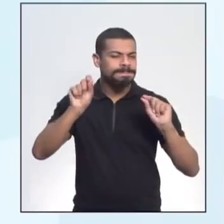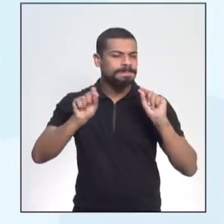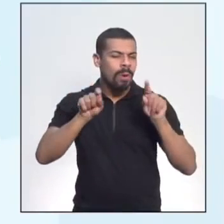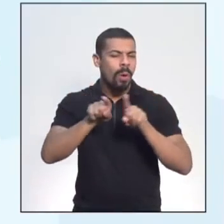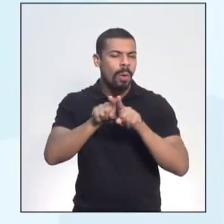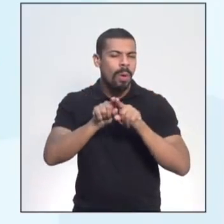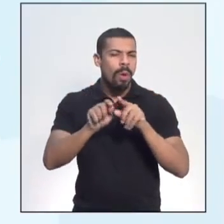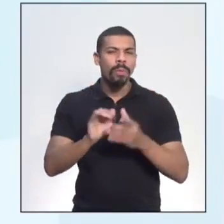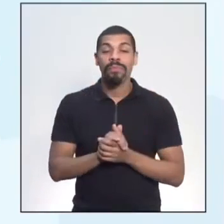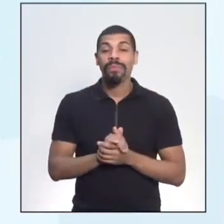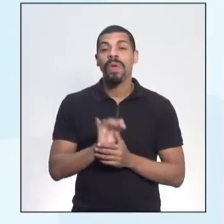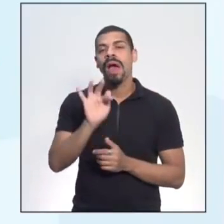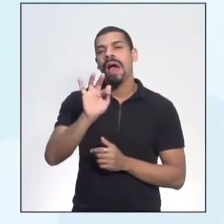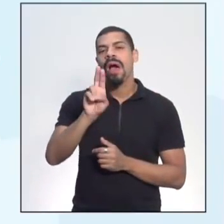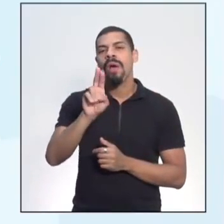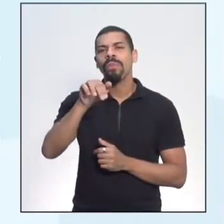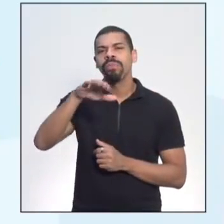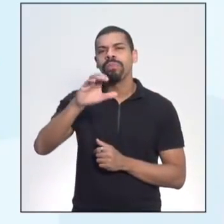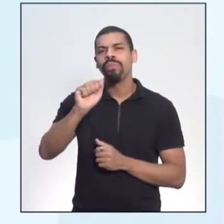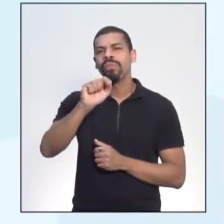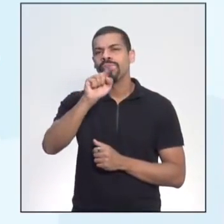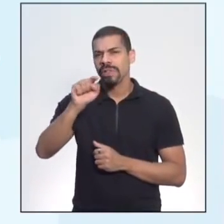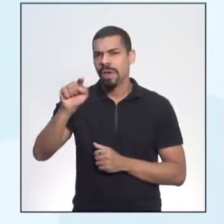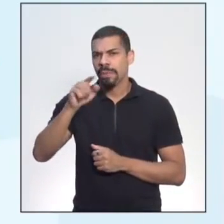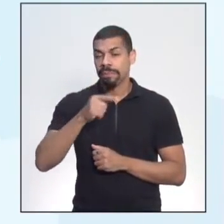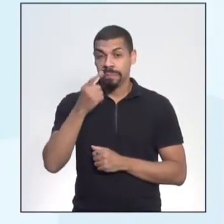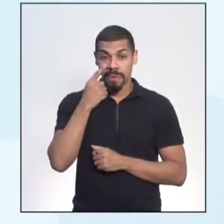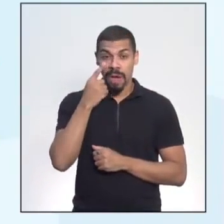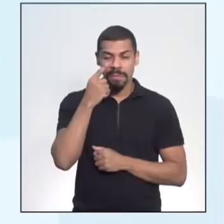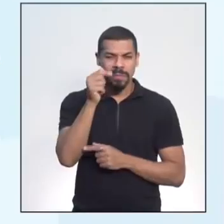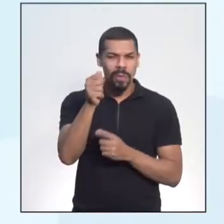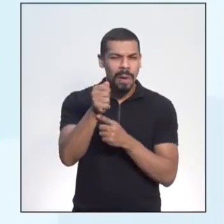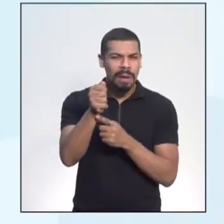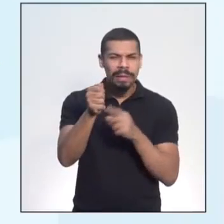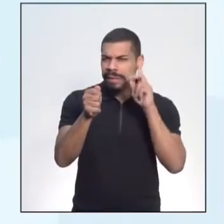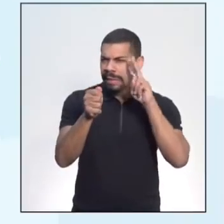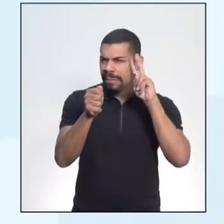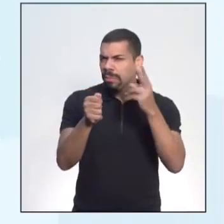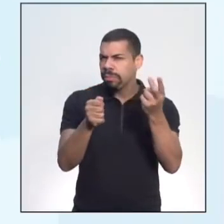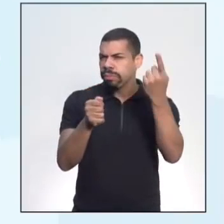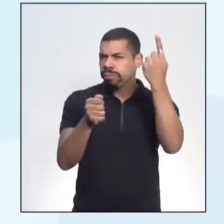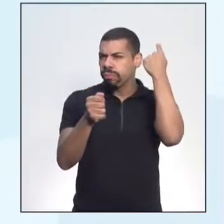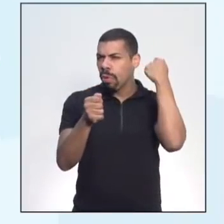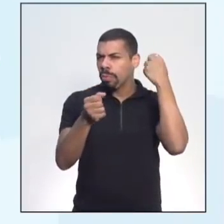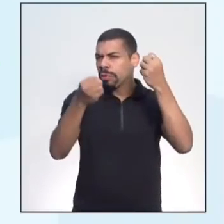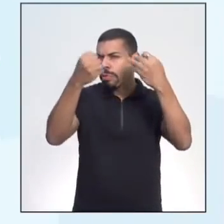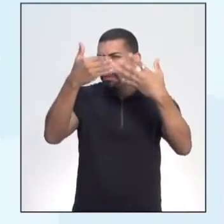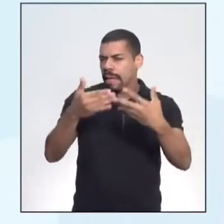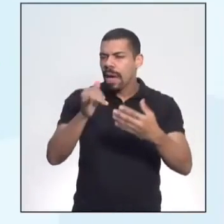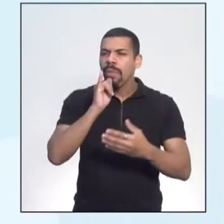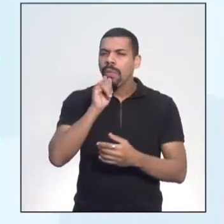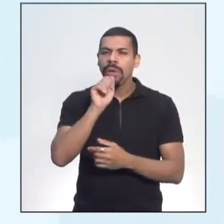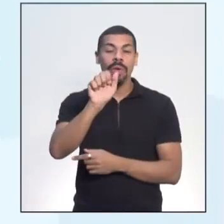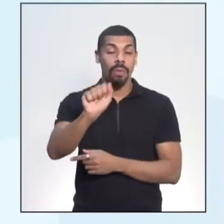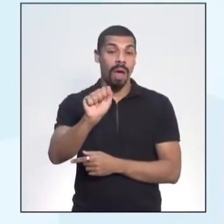vai observar a função. A gente vai olhar o A. Lembra que eu falei que o A era a taxa de variação?